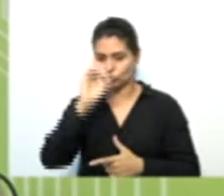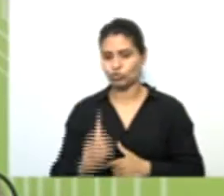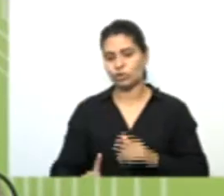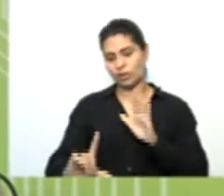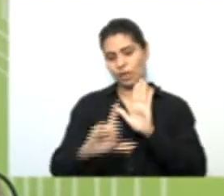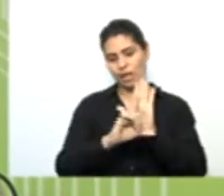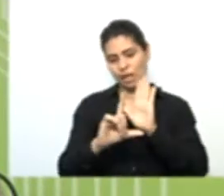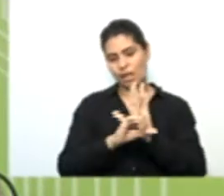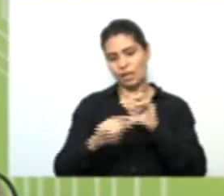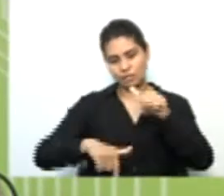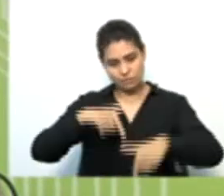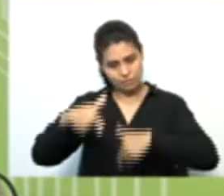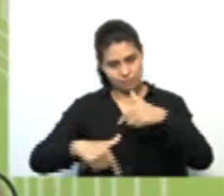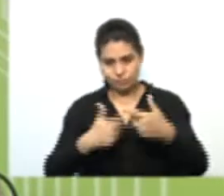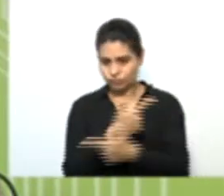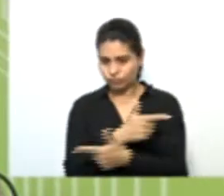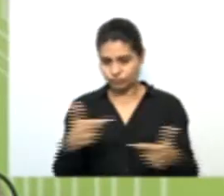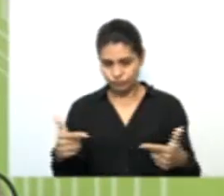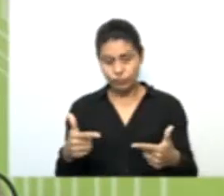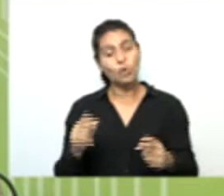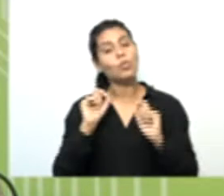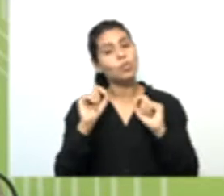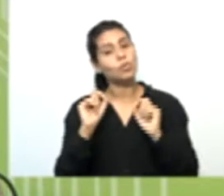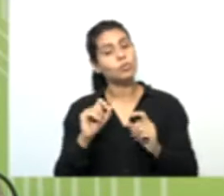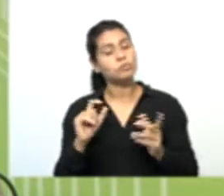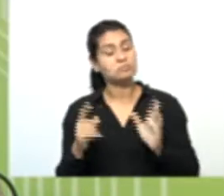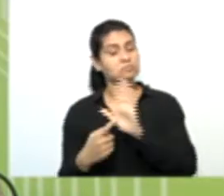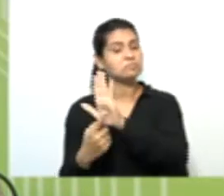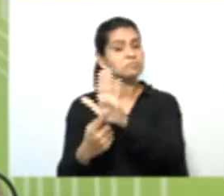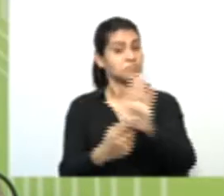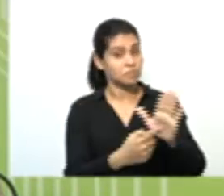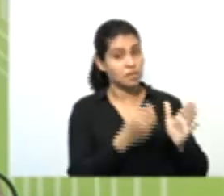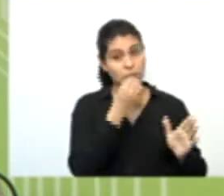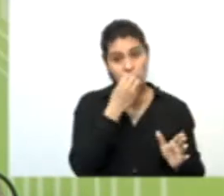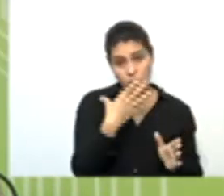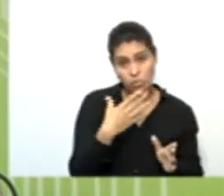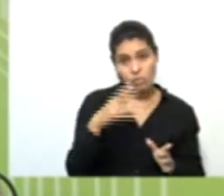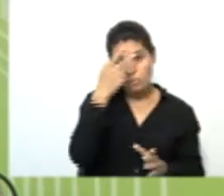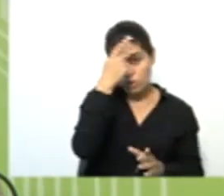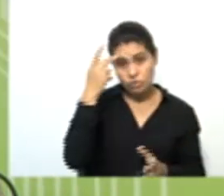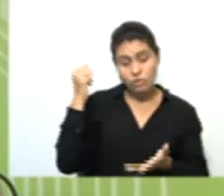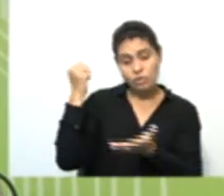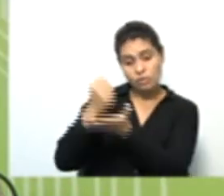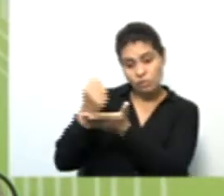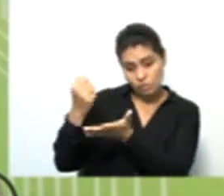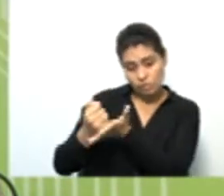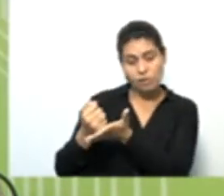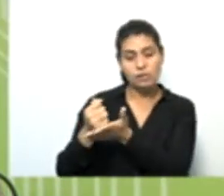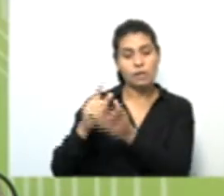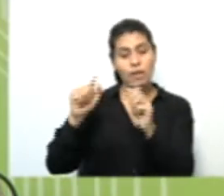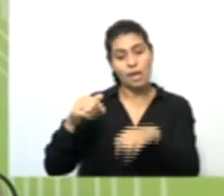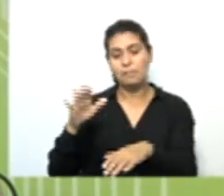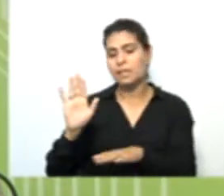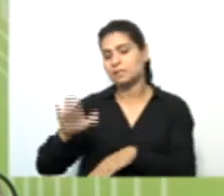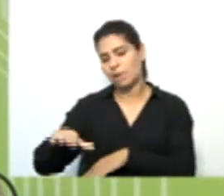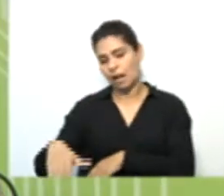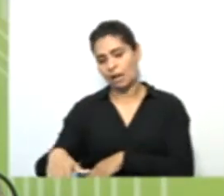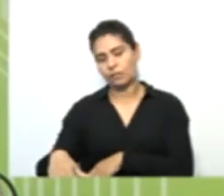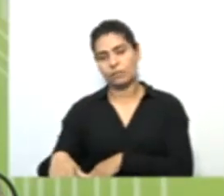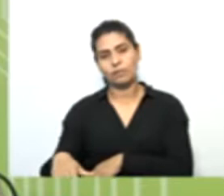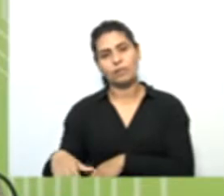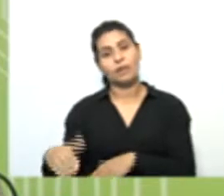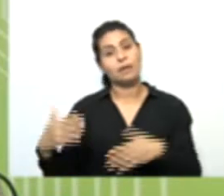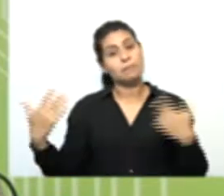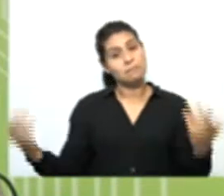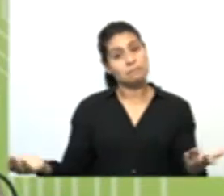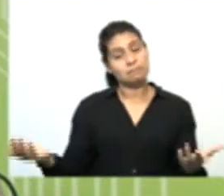que a lei trabalhista garante, o que traz certos benefícios para quem contrata, porque acaba sendo um trabalho mais barato, mas